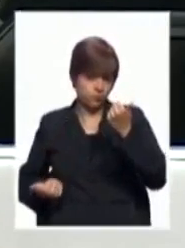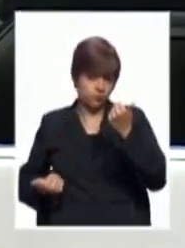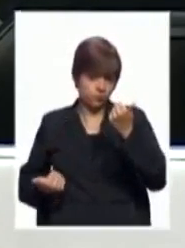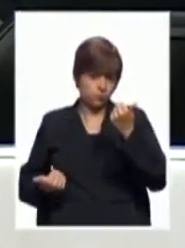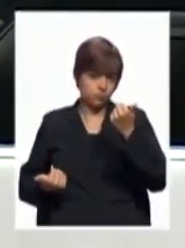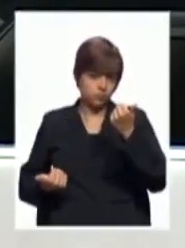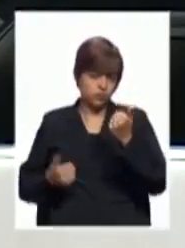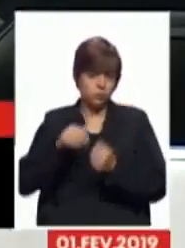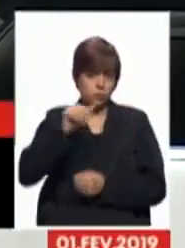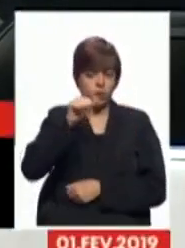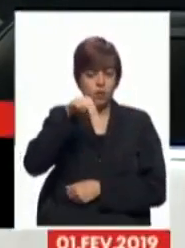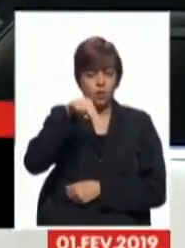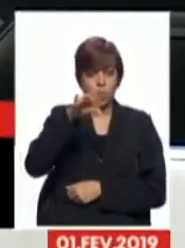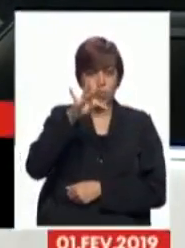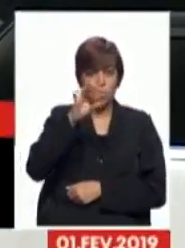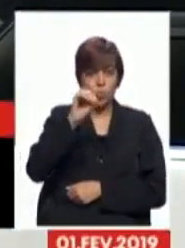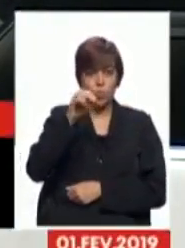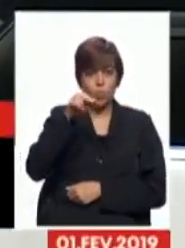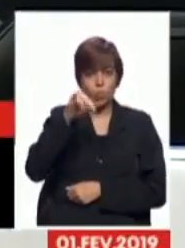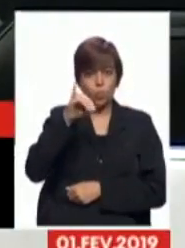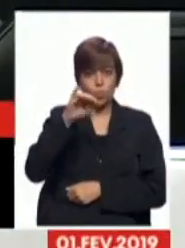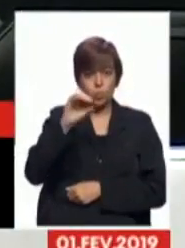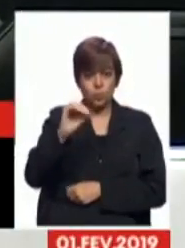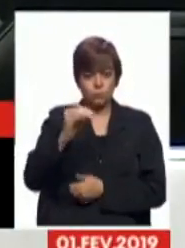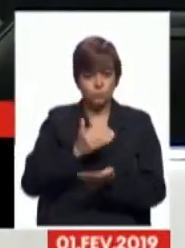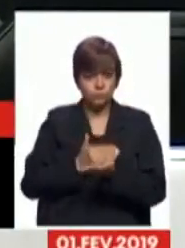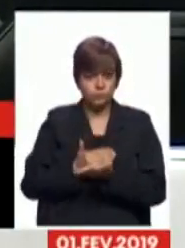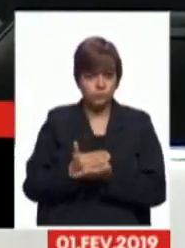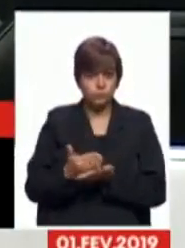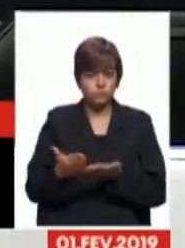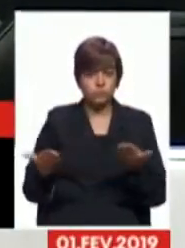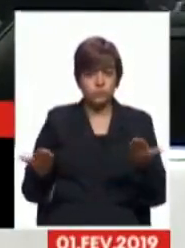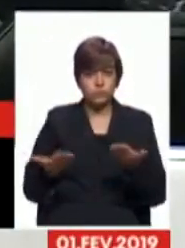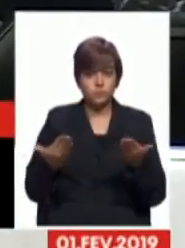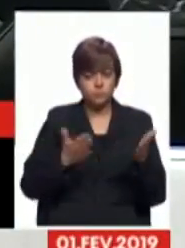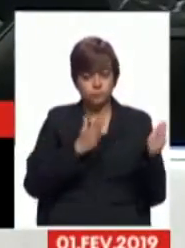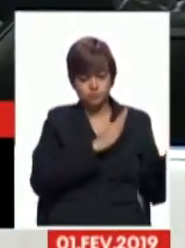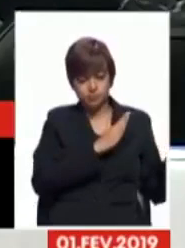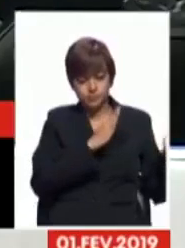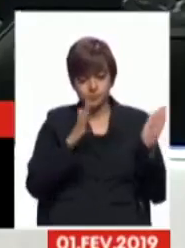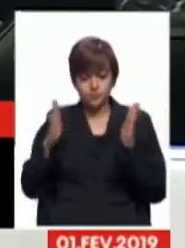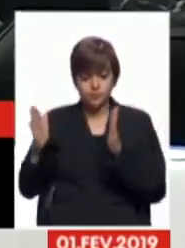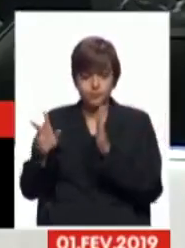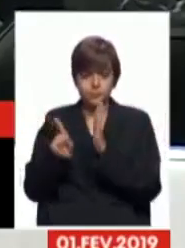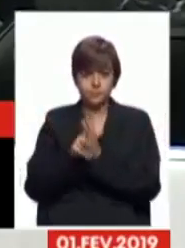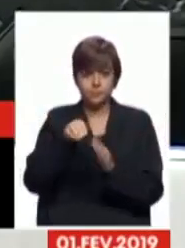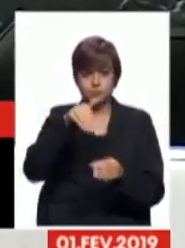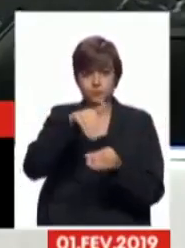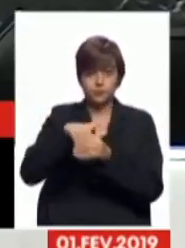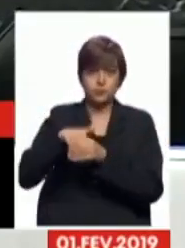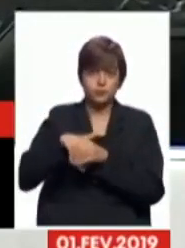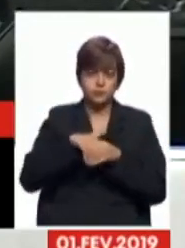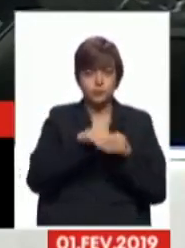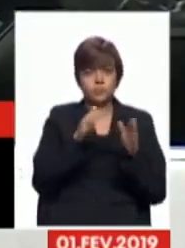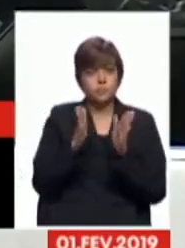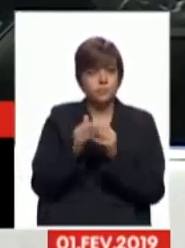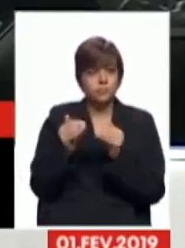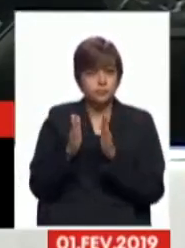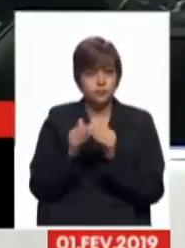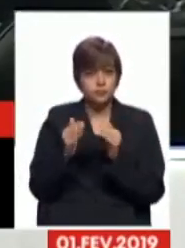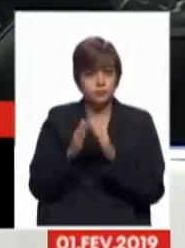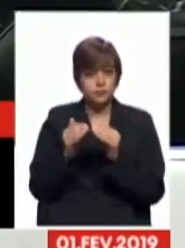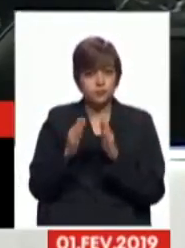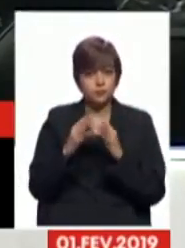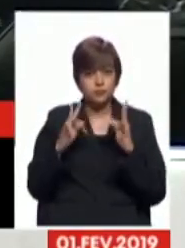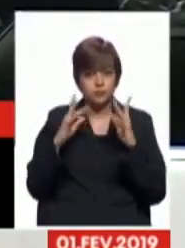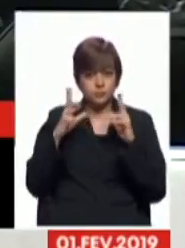Legislativa, a presidência vai dar início ao processo de votação. Para tanto, solicita que os deputados e as deputadas tomem